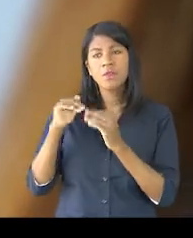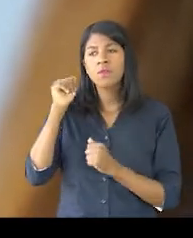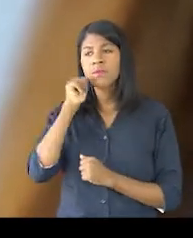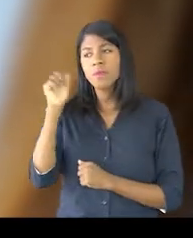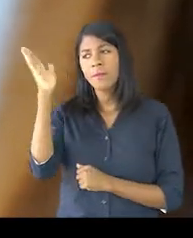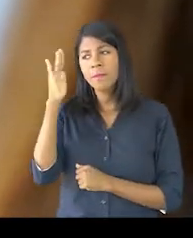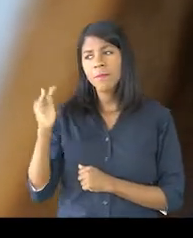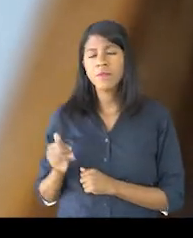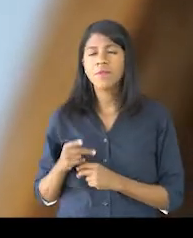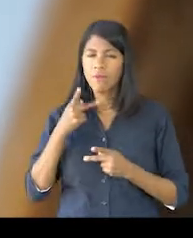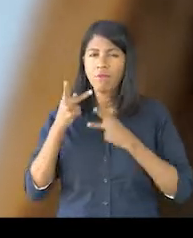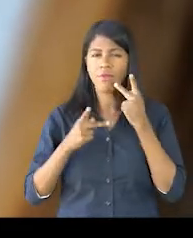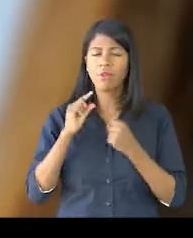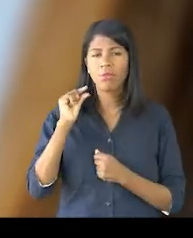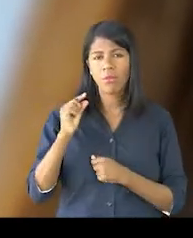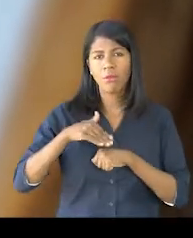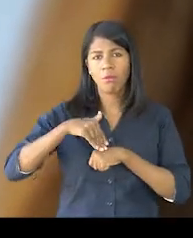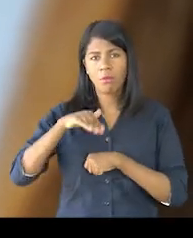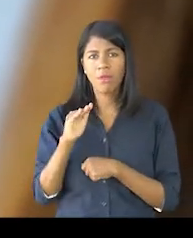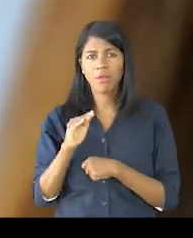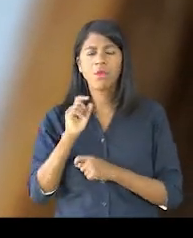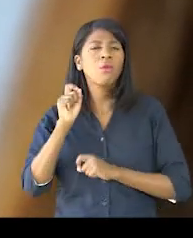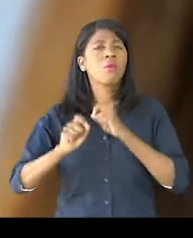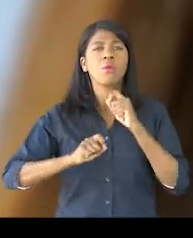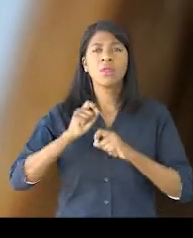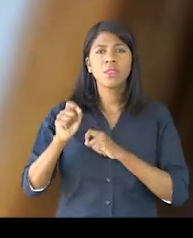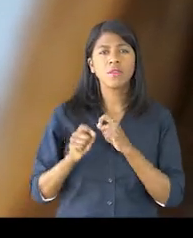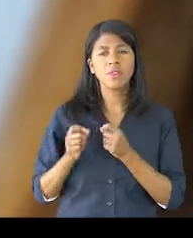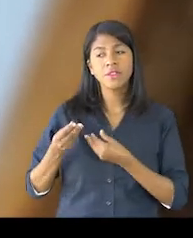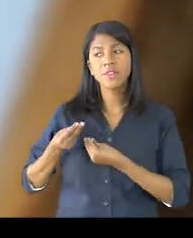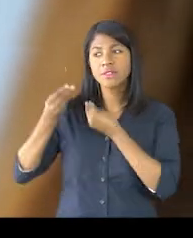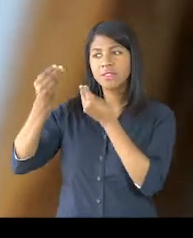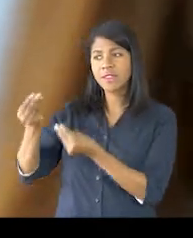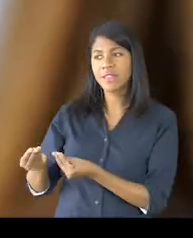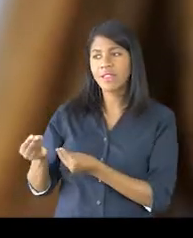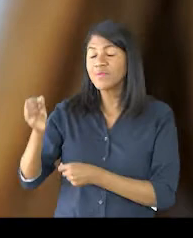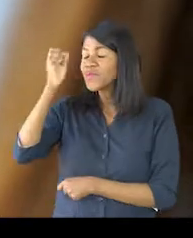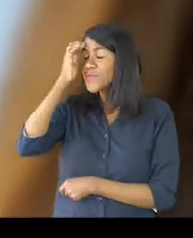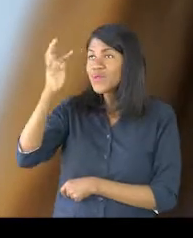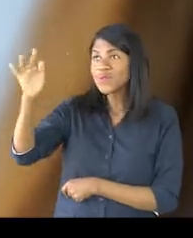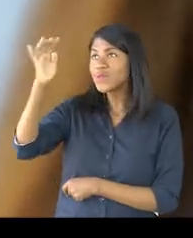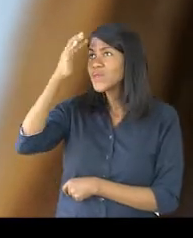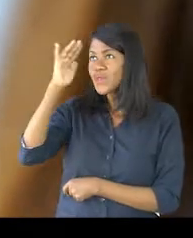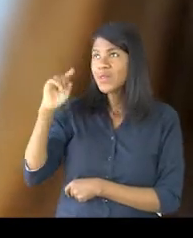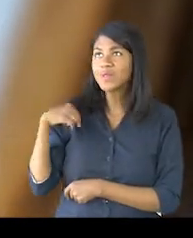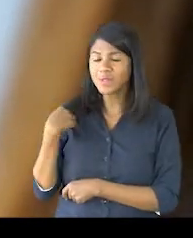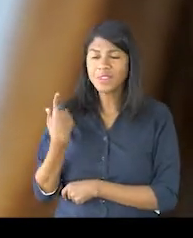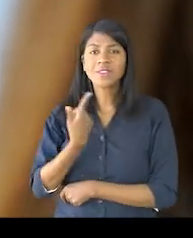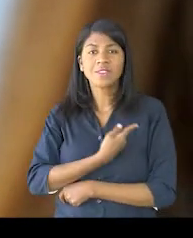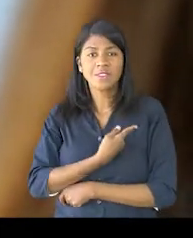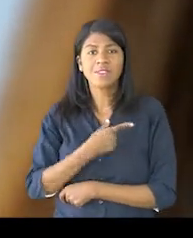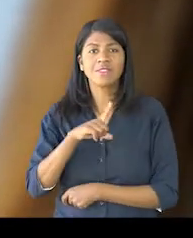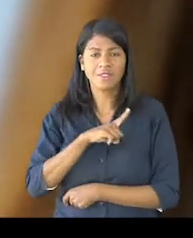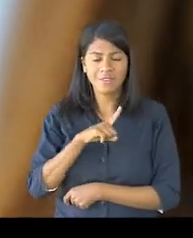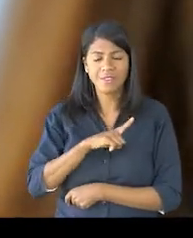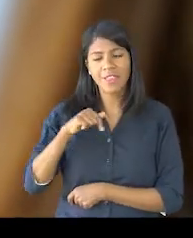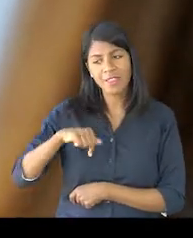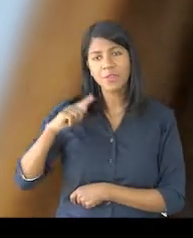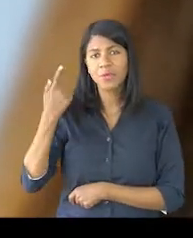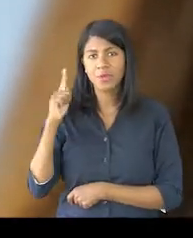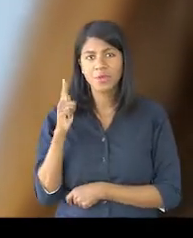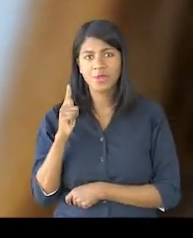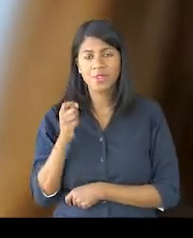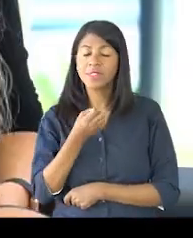Casa da Mulher Brasileira. Fala um pouco mais para nós, o que vocês vão oferecer, Que sonho é esse que nós estamos realizando